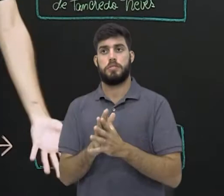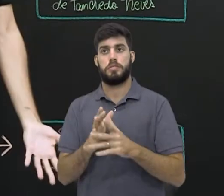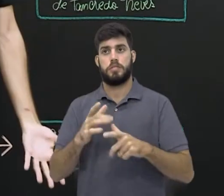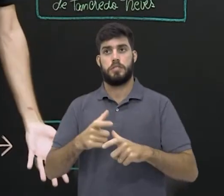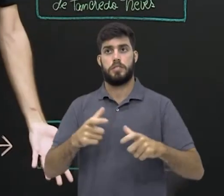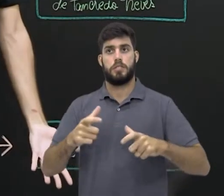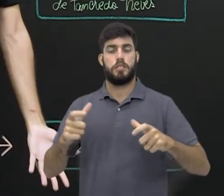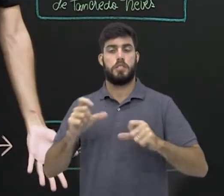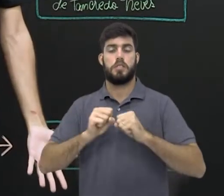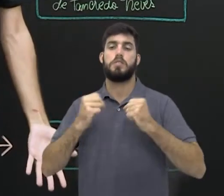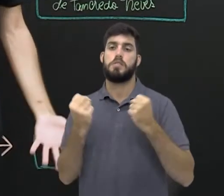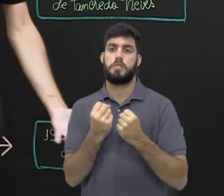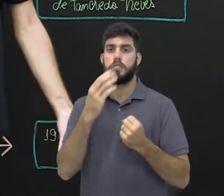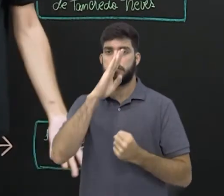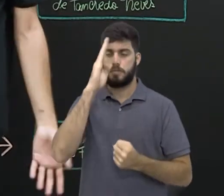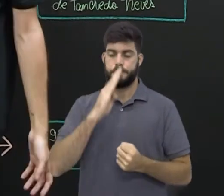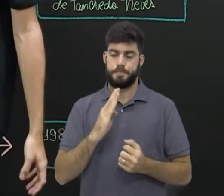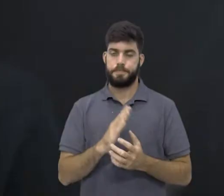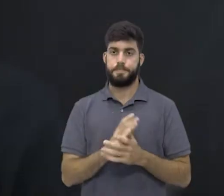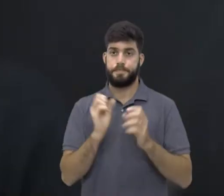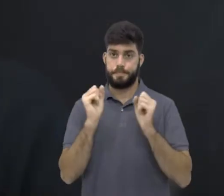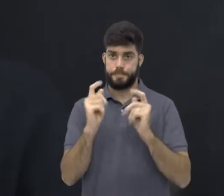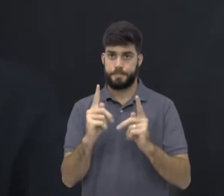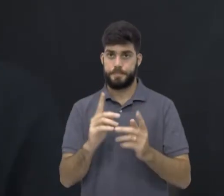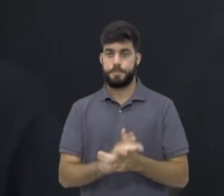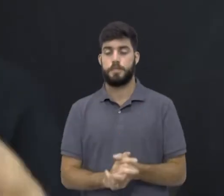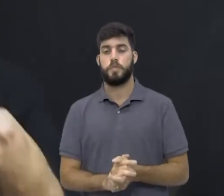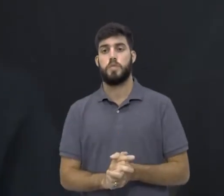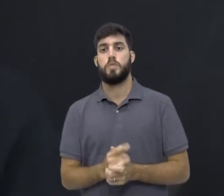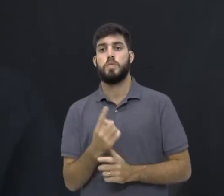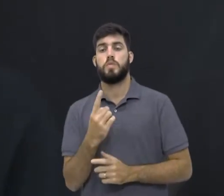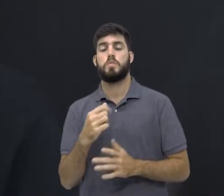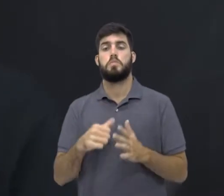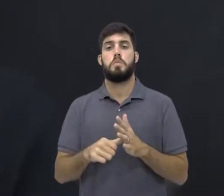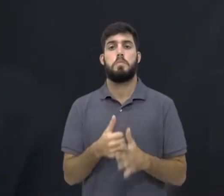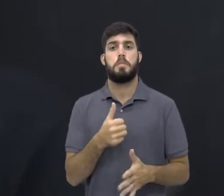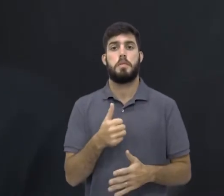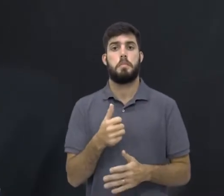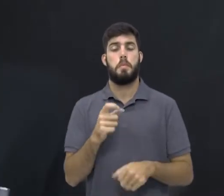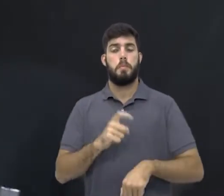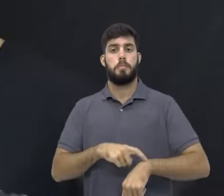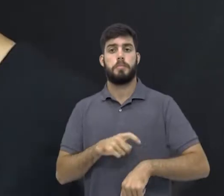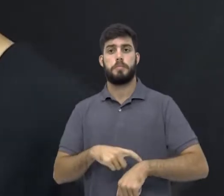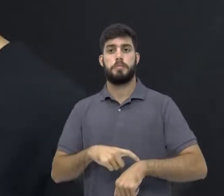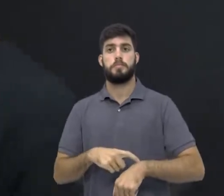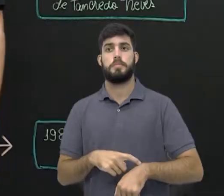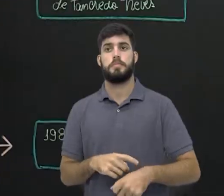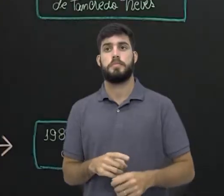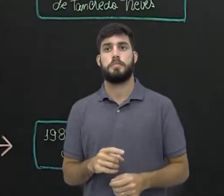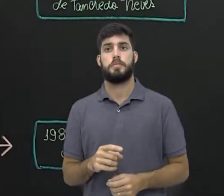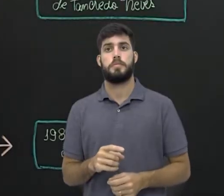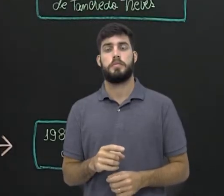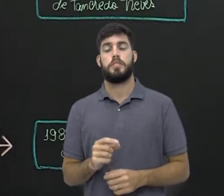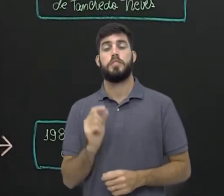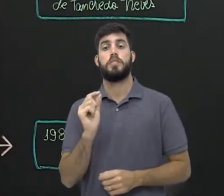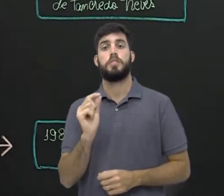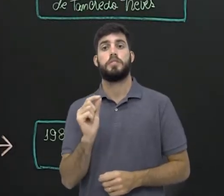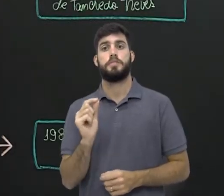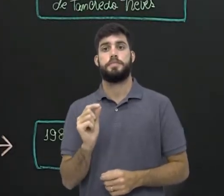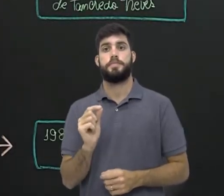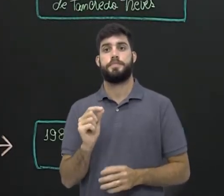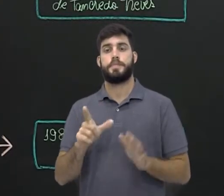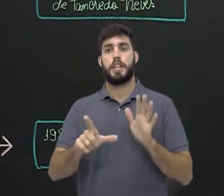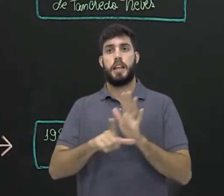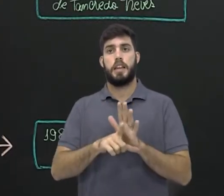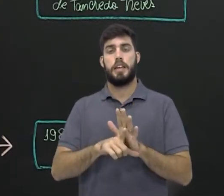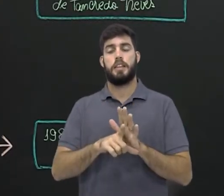ampliando na sociedade brasileira. Legal? Um dos primeiros momentos desse processo de redemocratização foi a chamada Lei